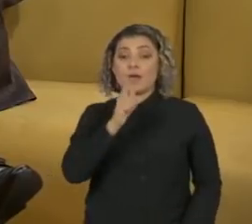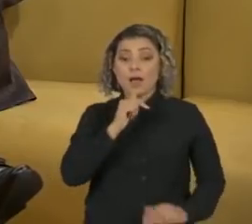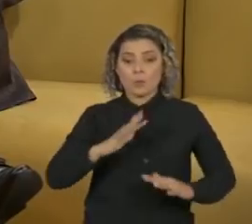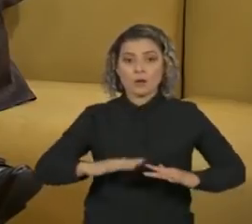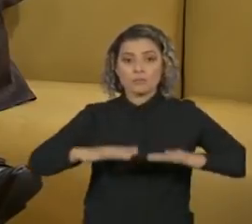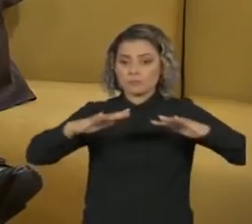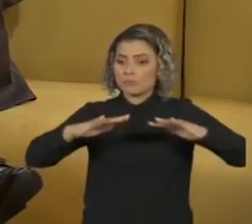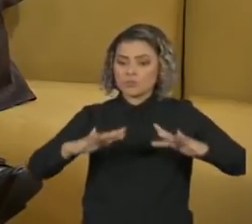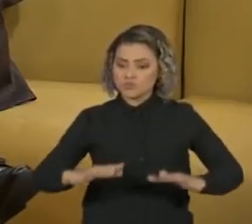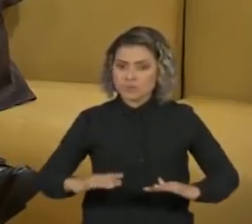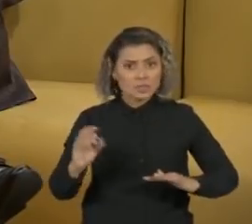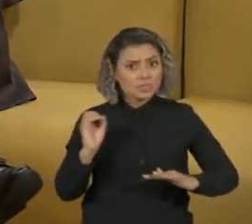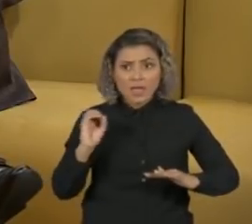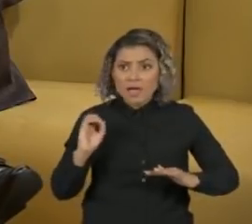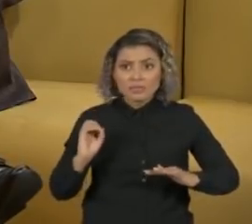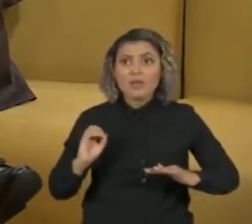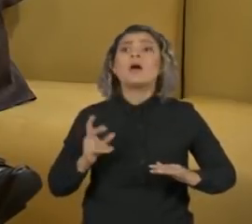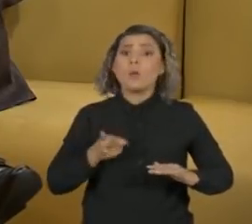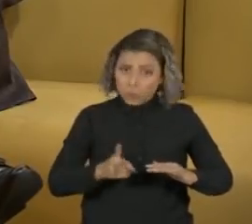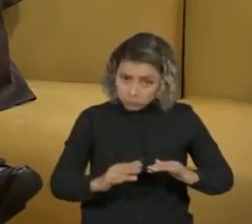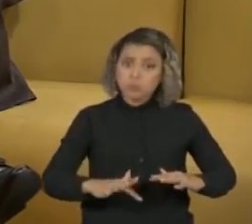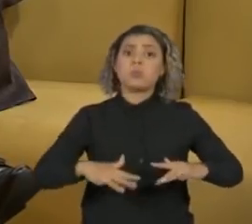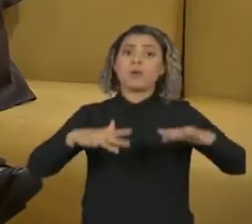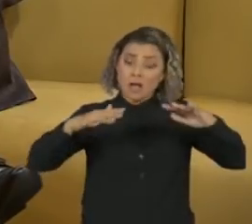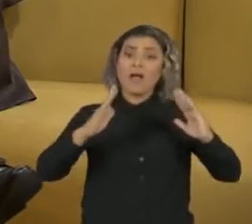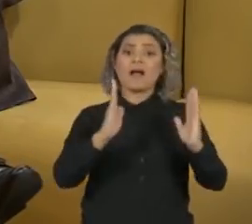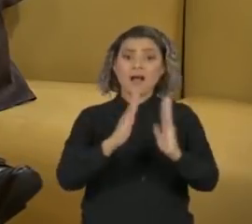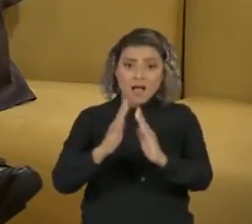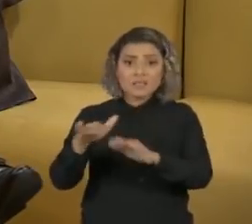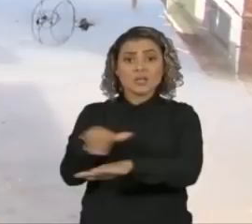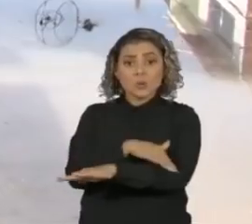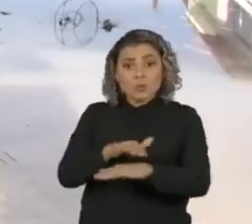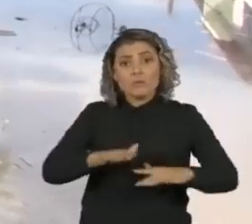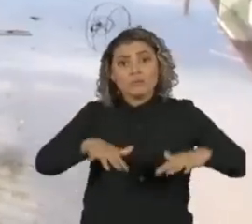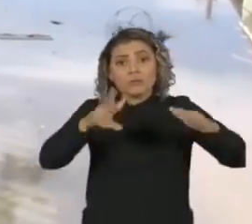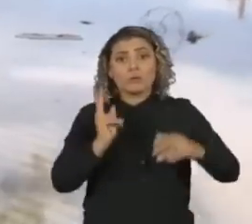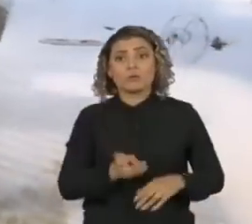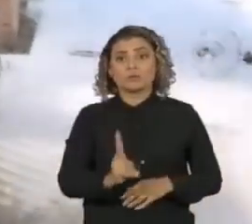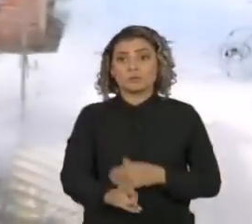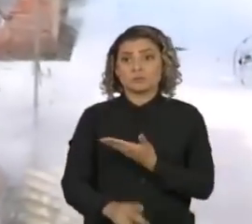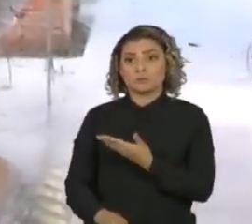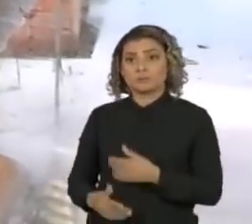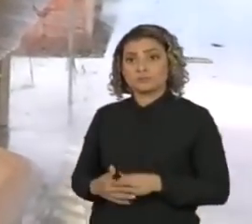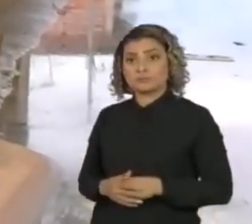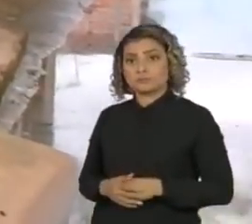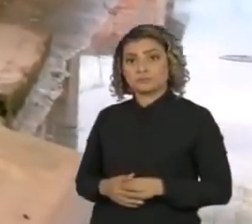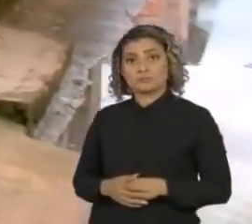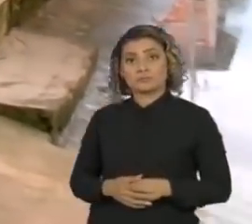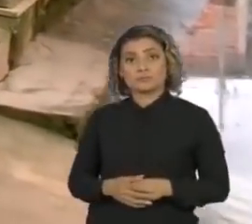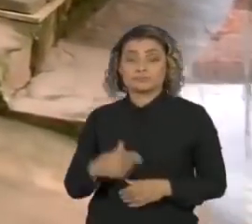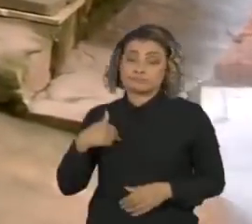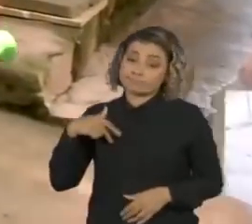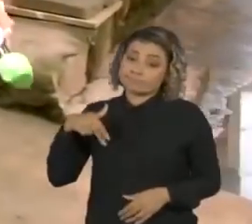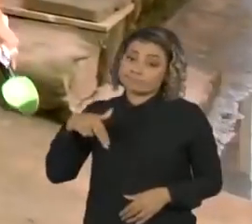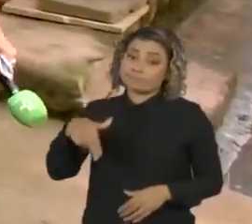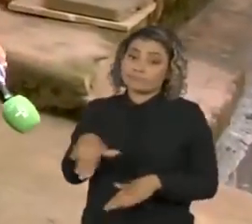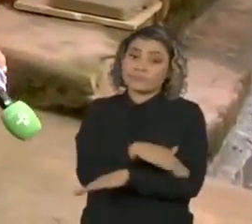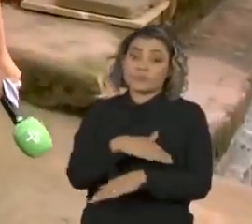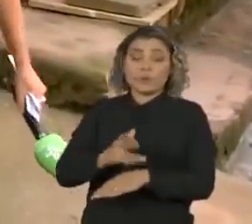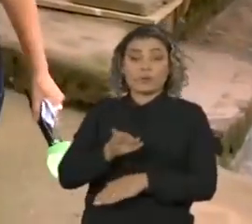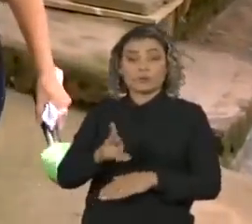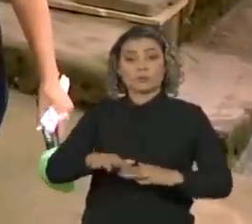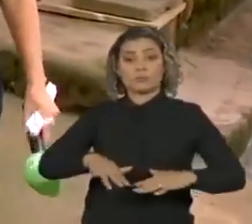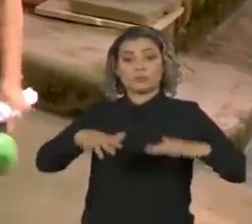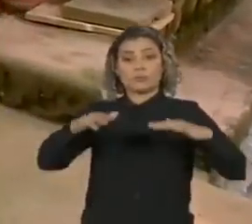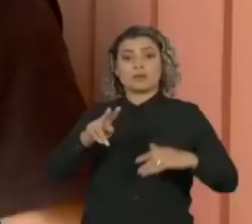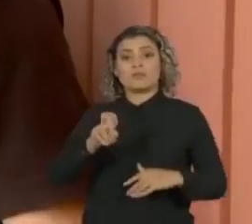não baixaram e várias ruas e casas continuam alagadas. Adinalvo anda com nossa equipe pelas ruas alagadas